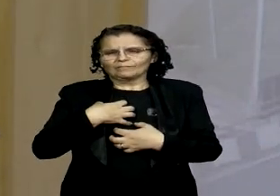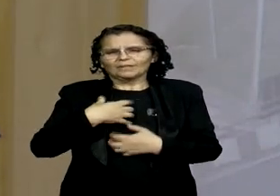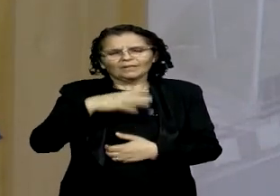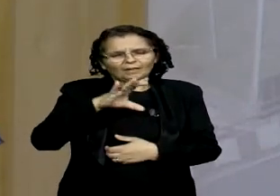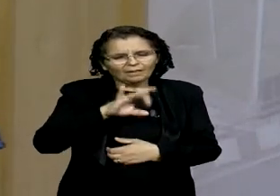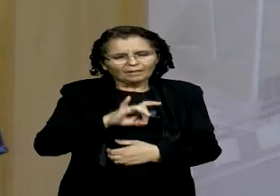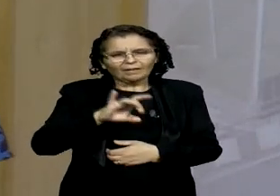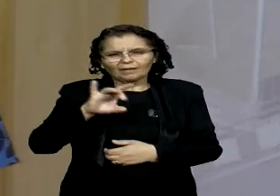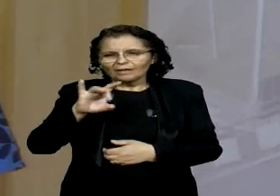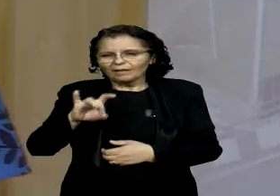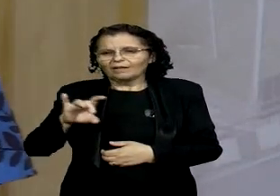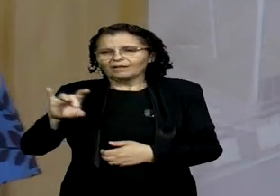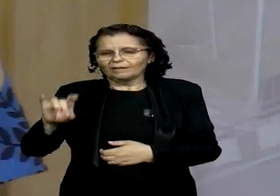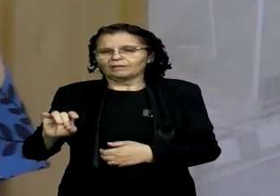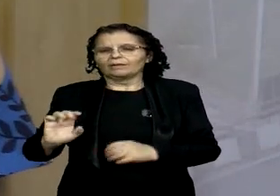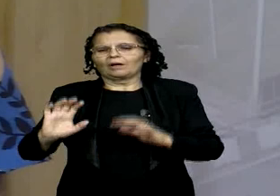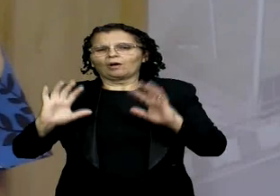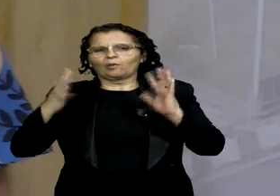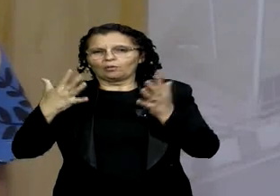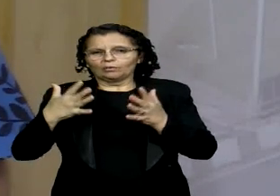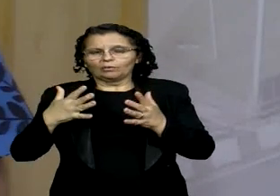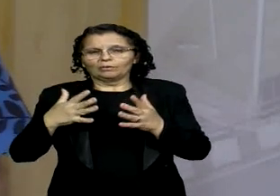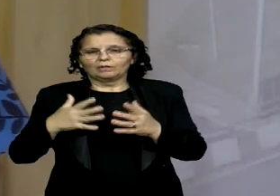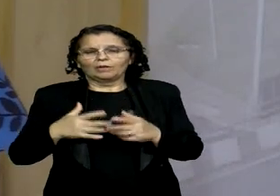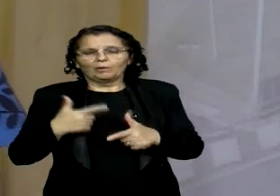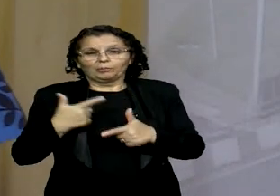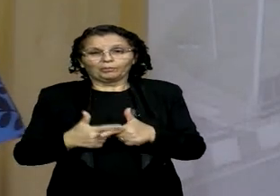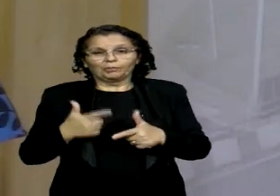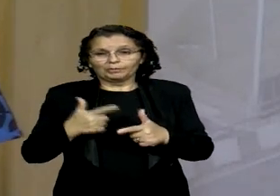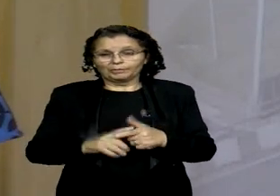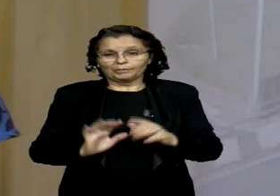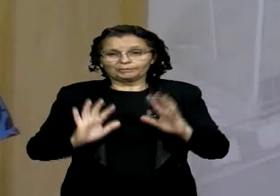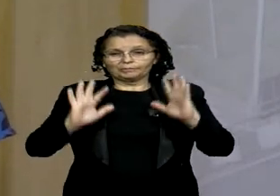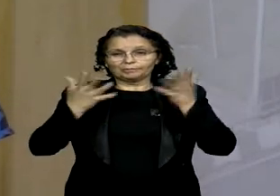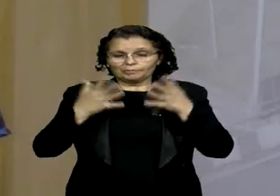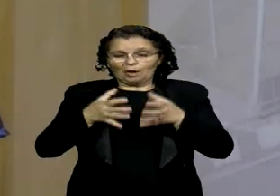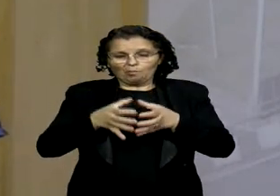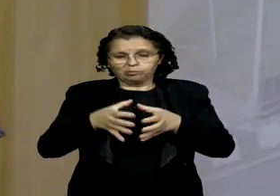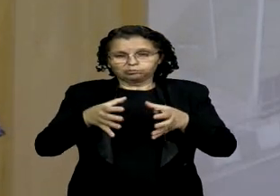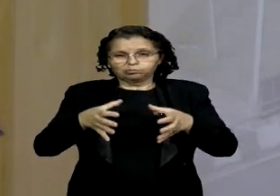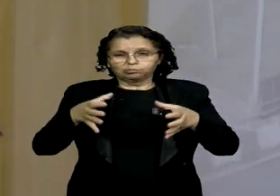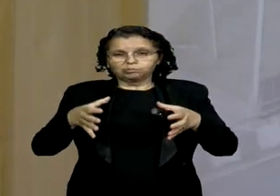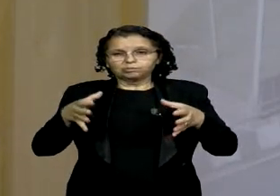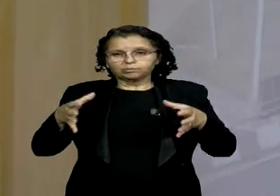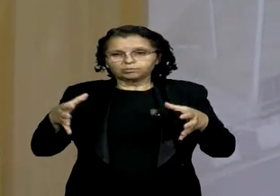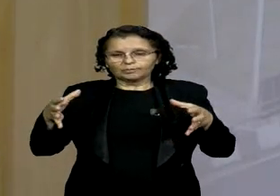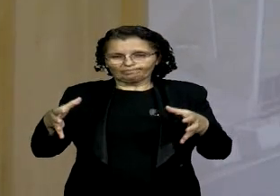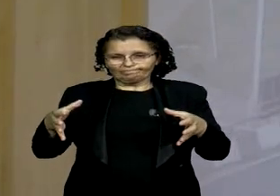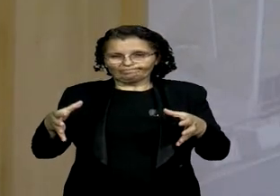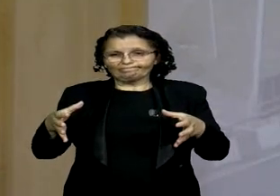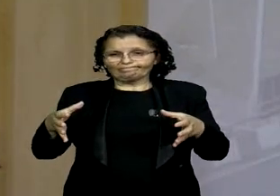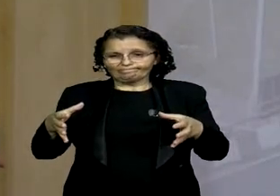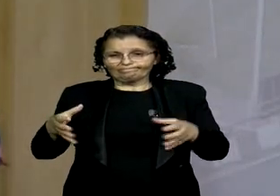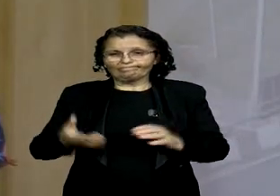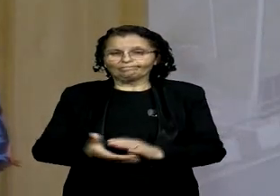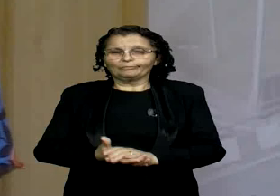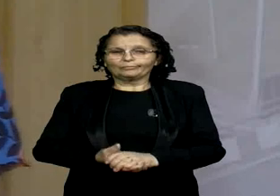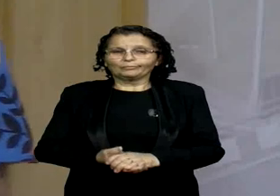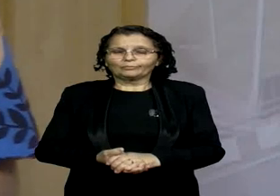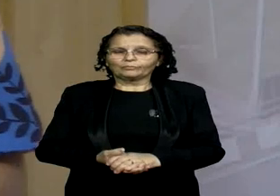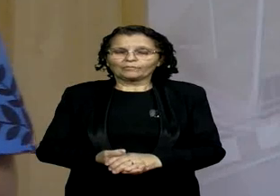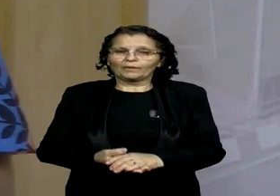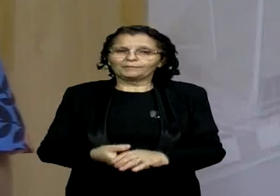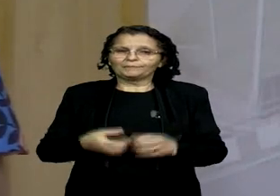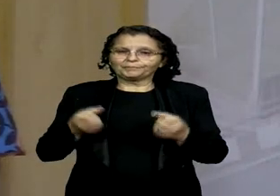cada passo que vai avançando essa crise e o tamanho e a proporção que ela vai tomando. Dizer